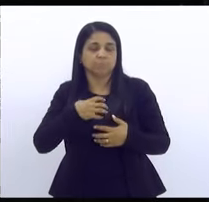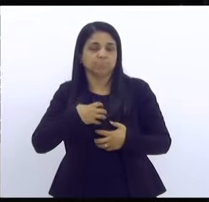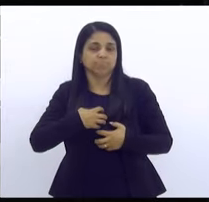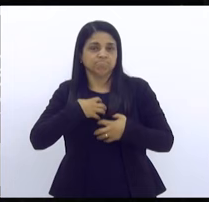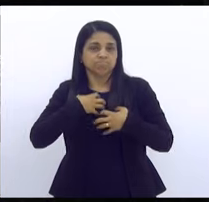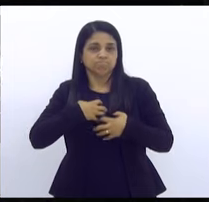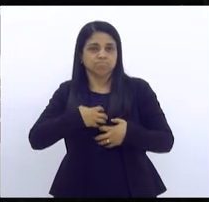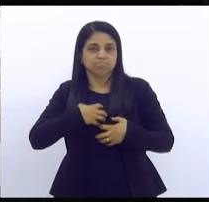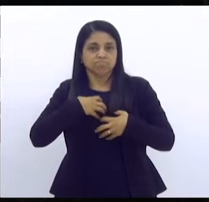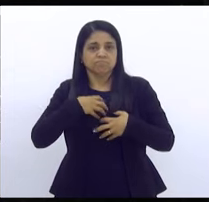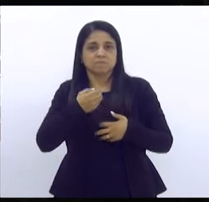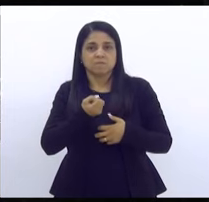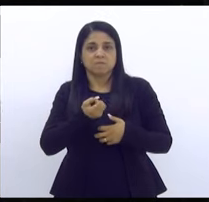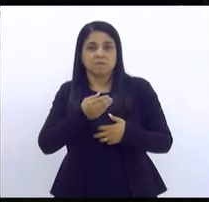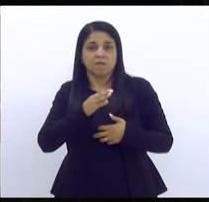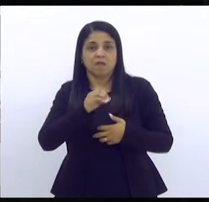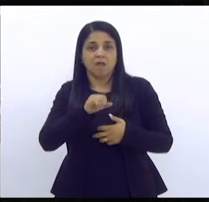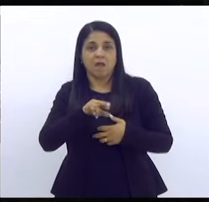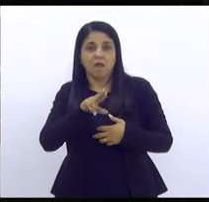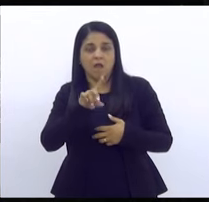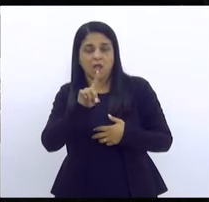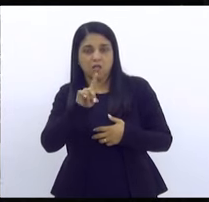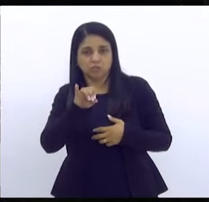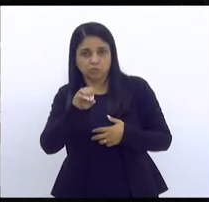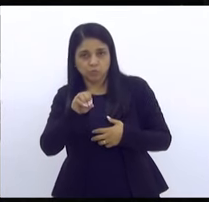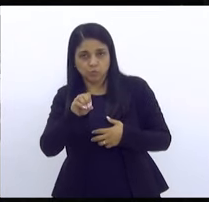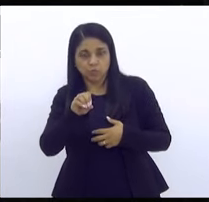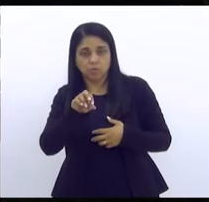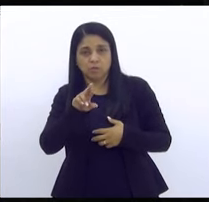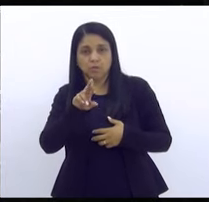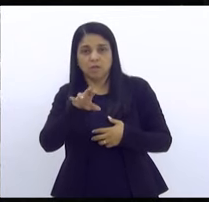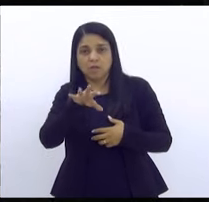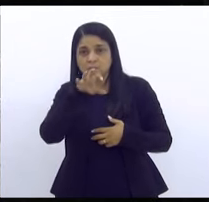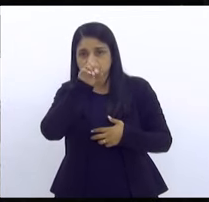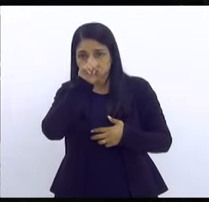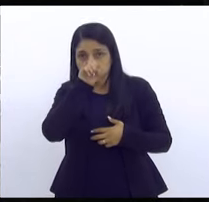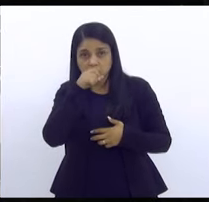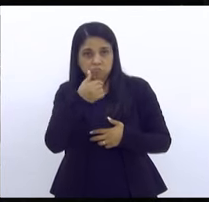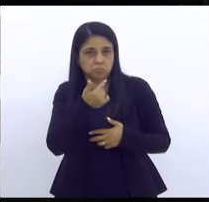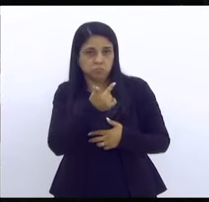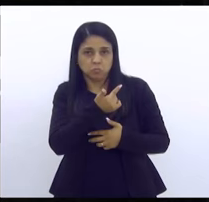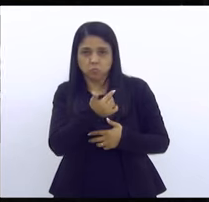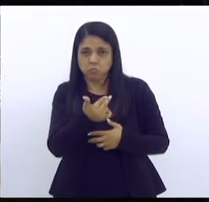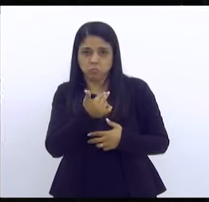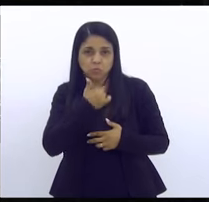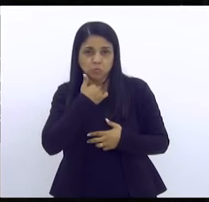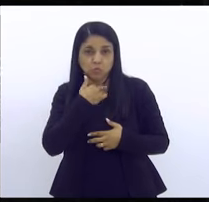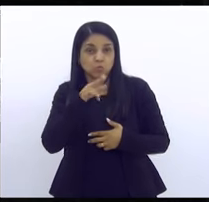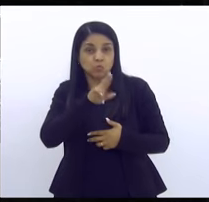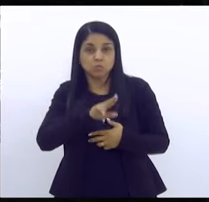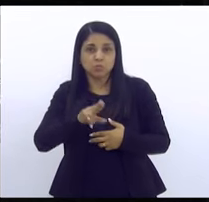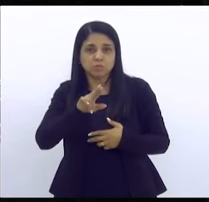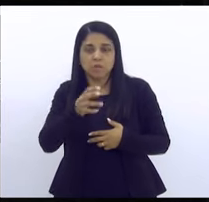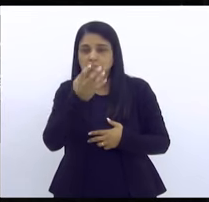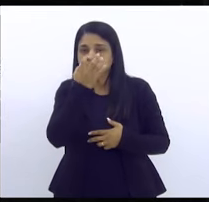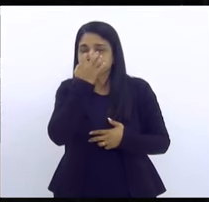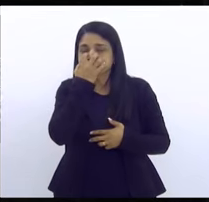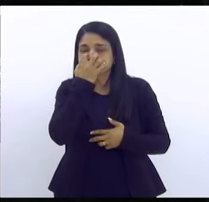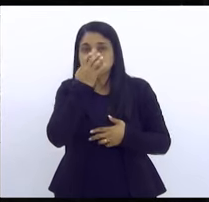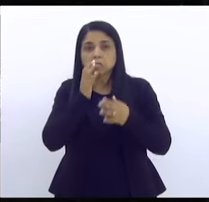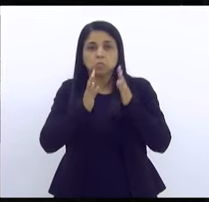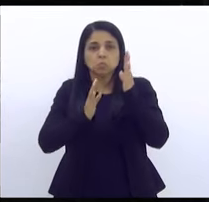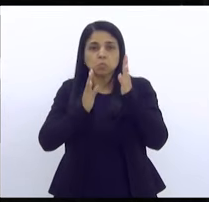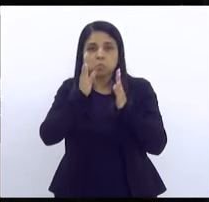cardiorrespiratórios que não puderam usar os seus aparelhos no período